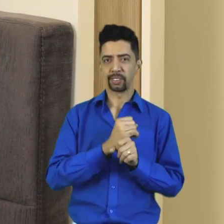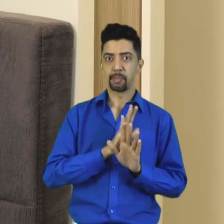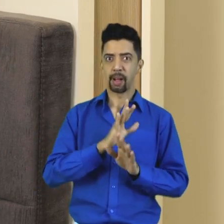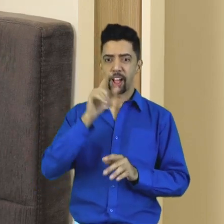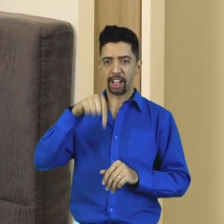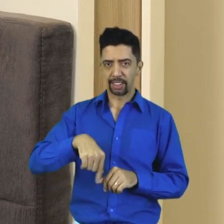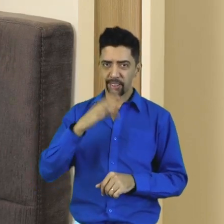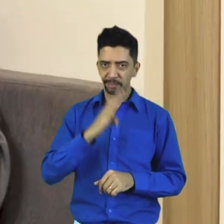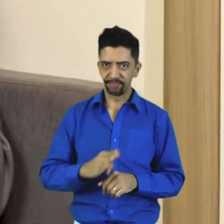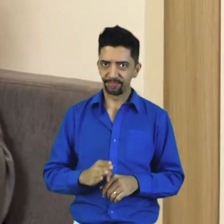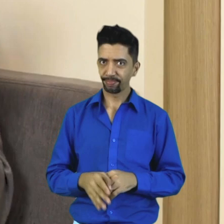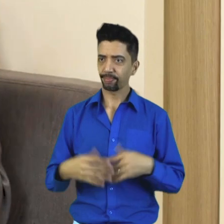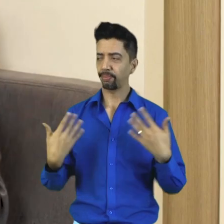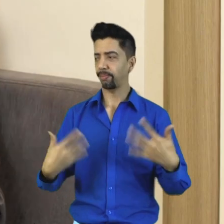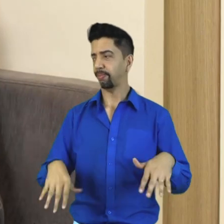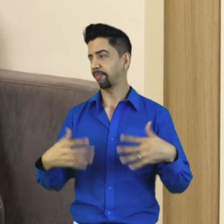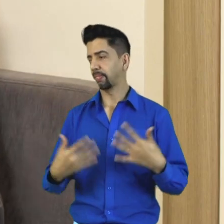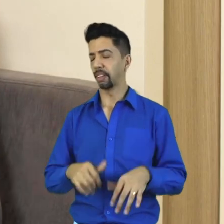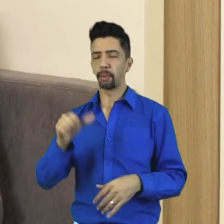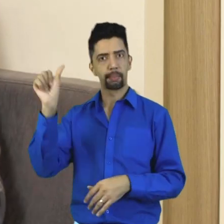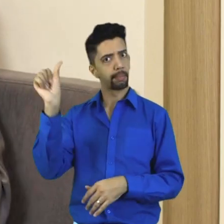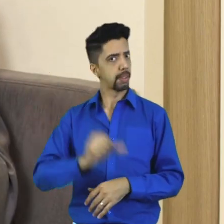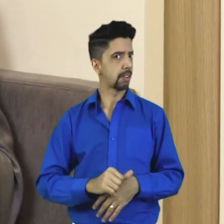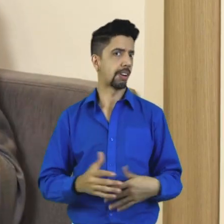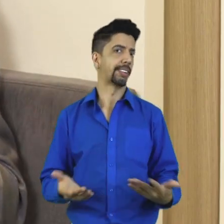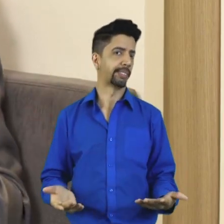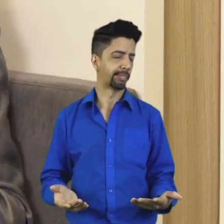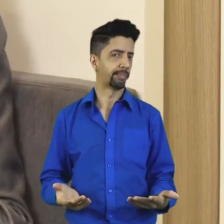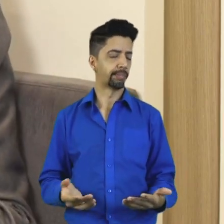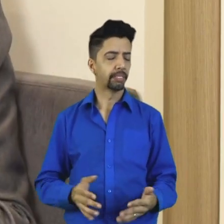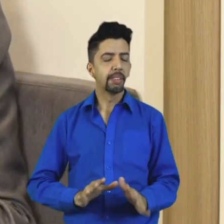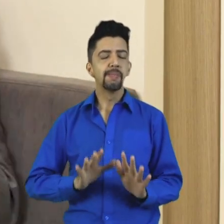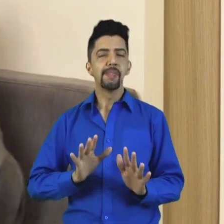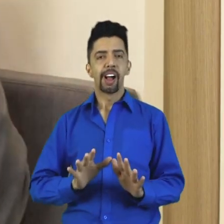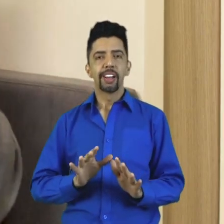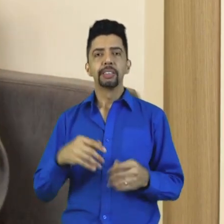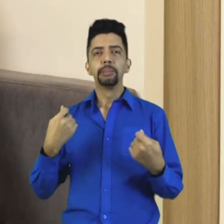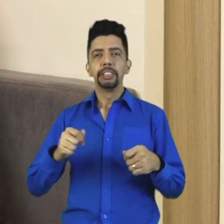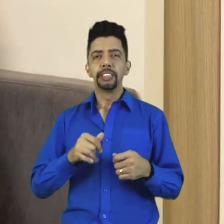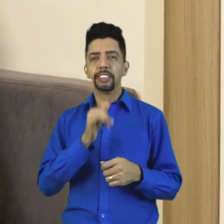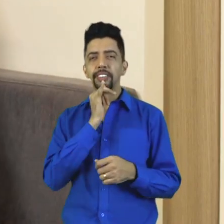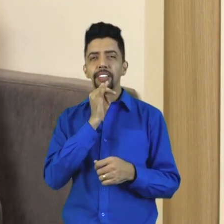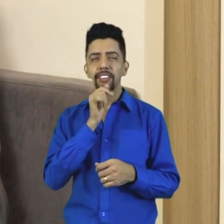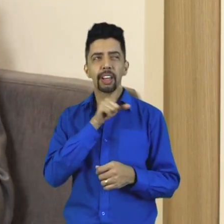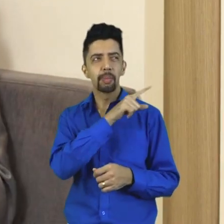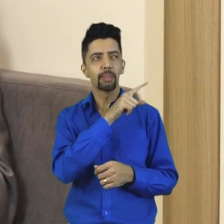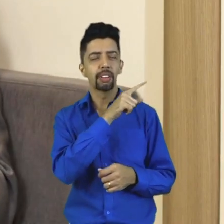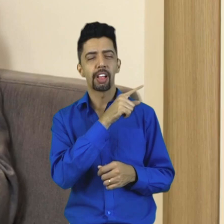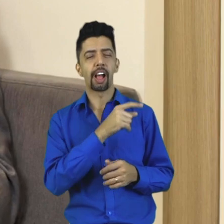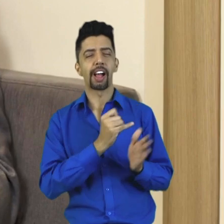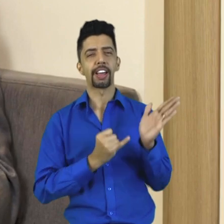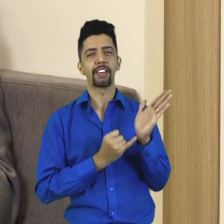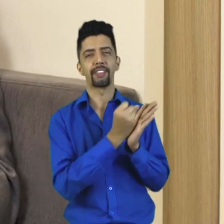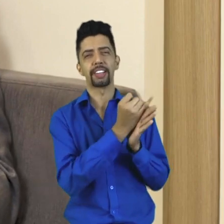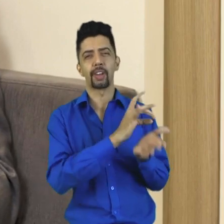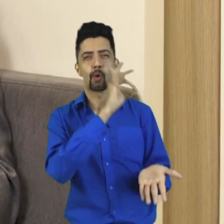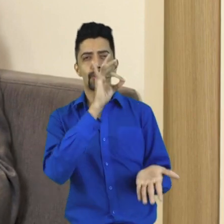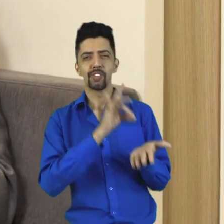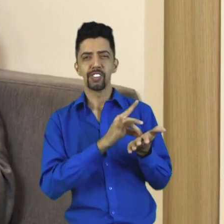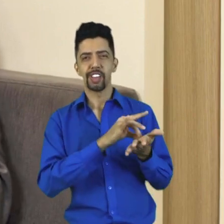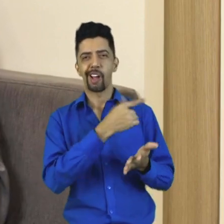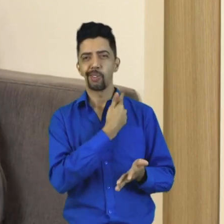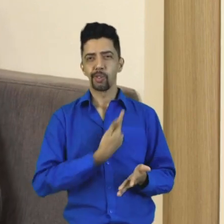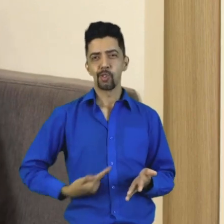muito mais do que isso. Nós não podemos só olhar para esta informação que o governo declara, esta inflação